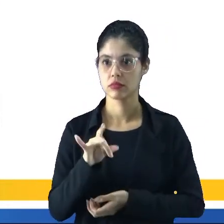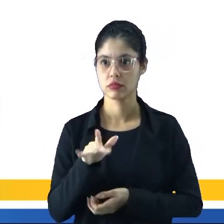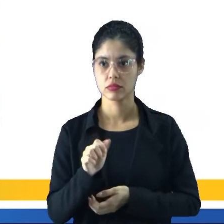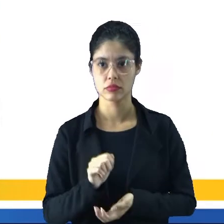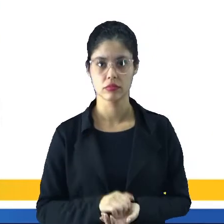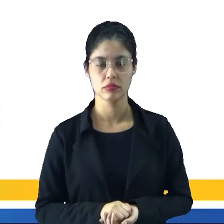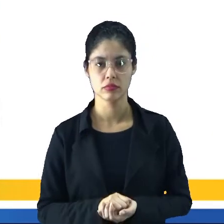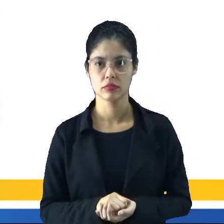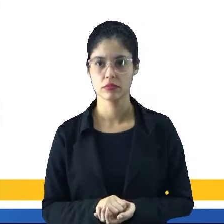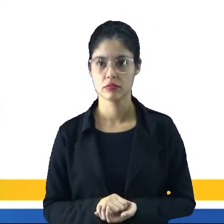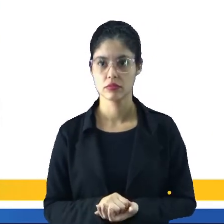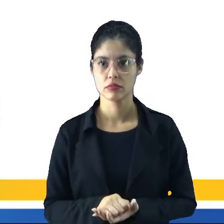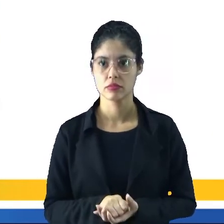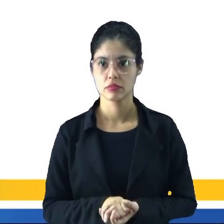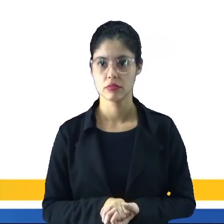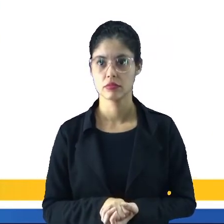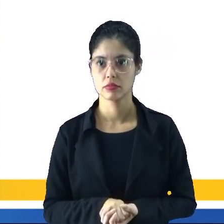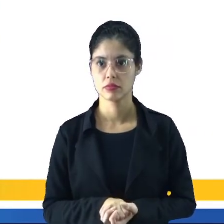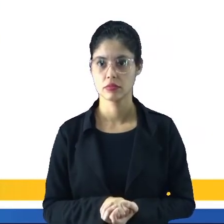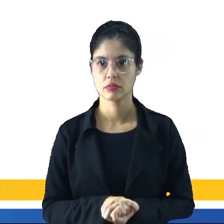vegetariano.